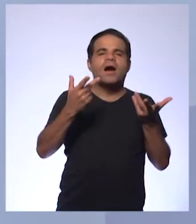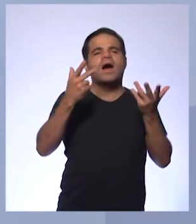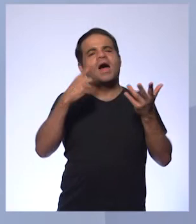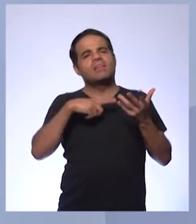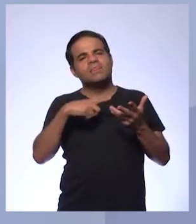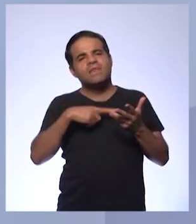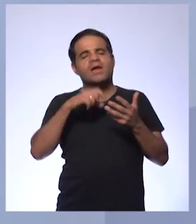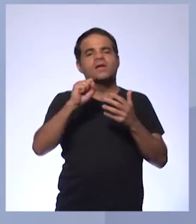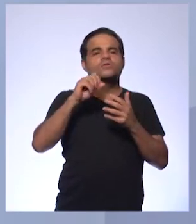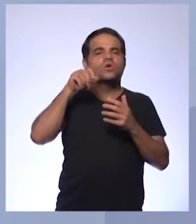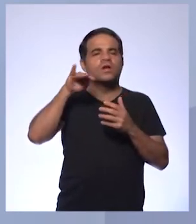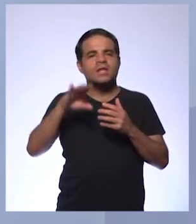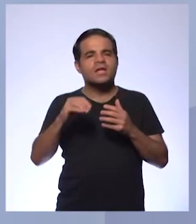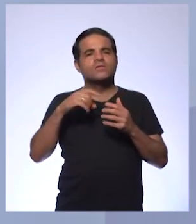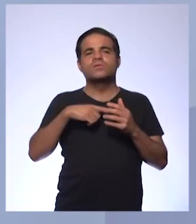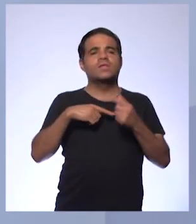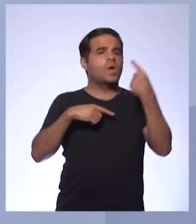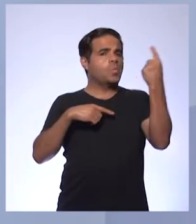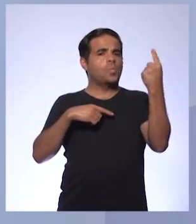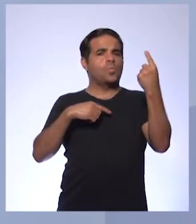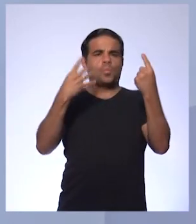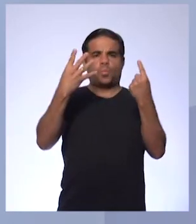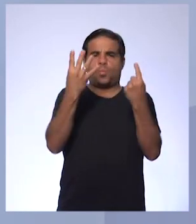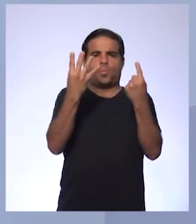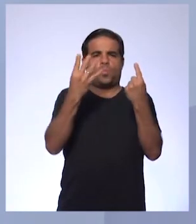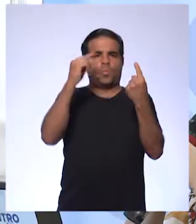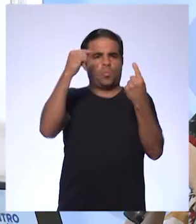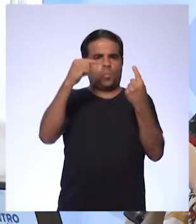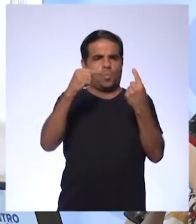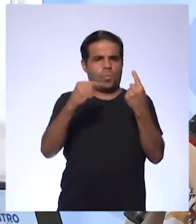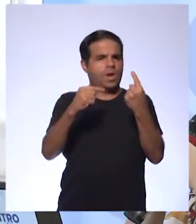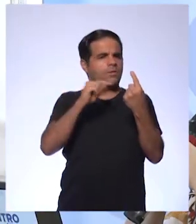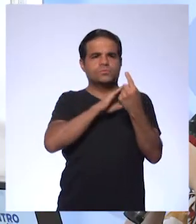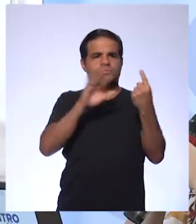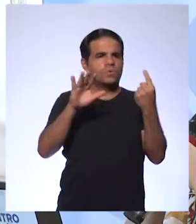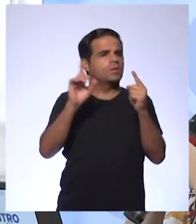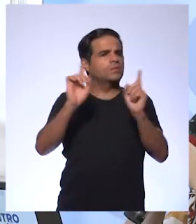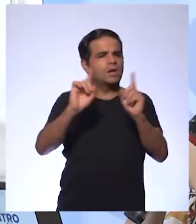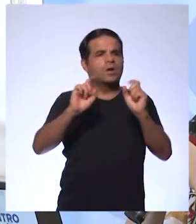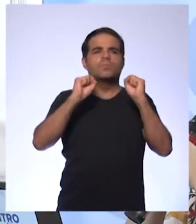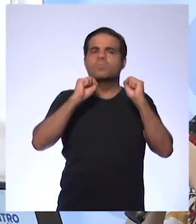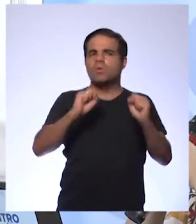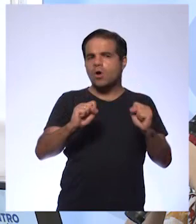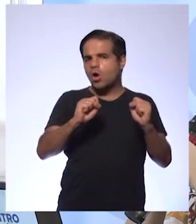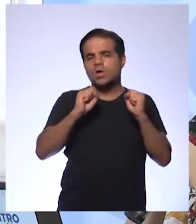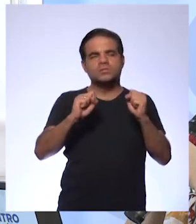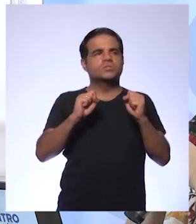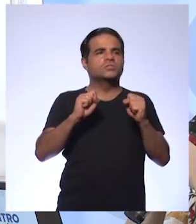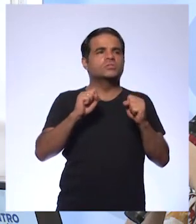existe soneto que só tem um quarteto. Não. Pode ser